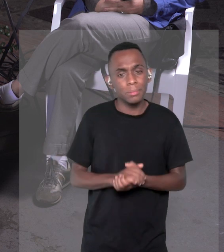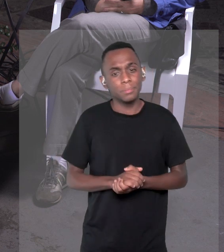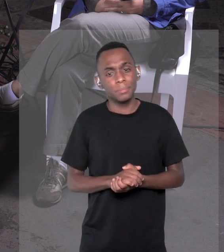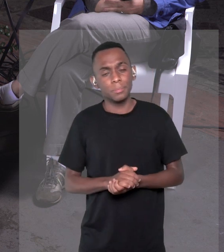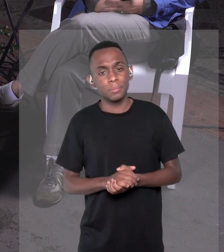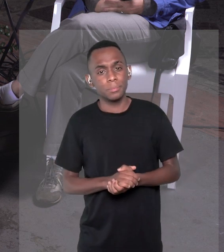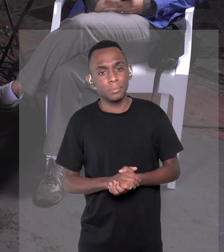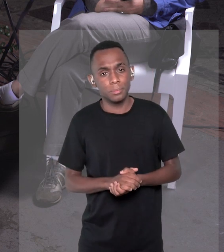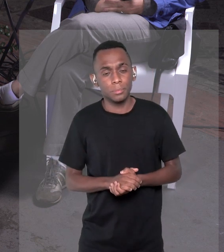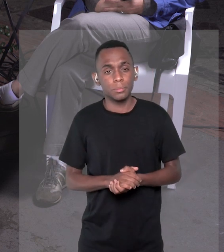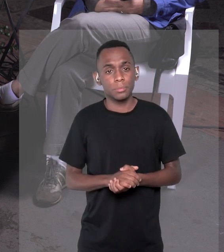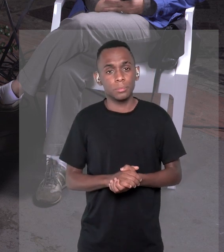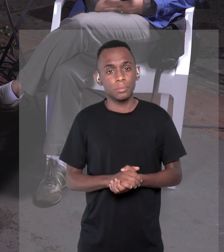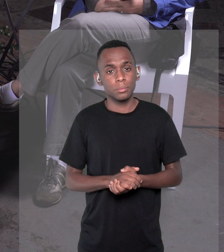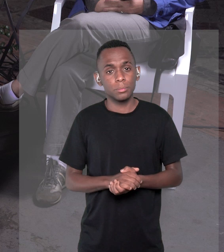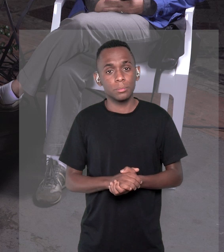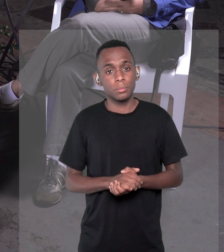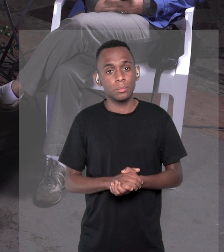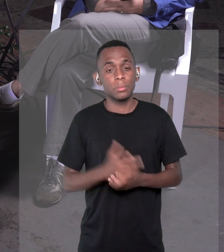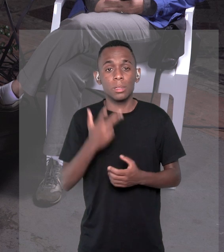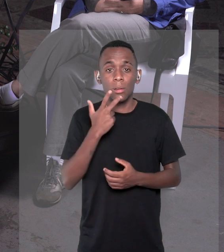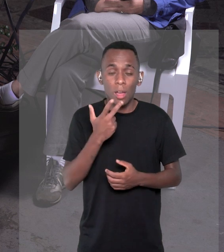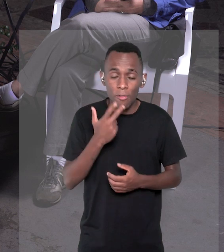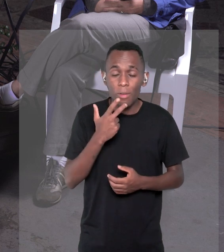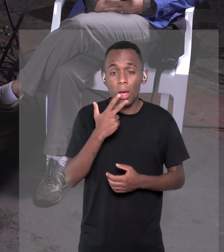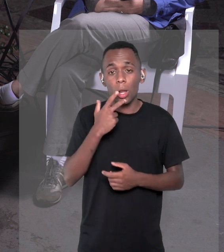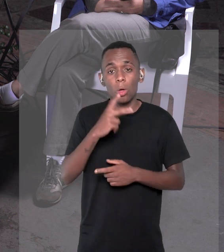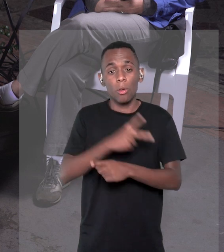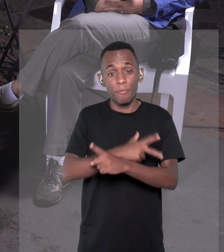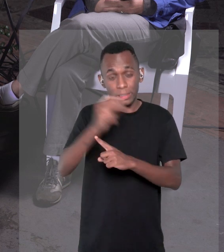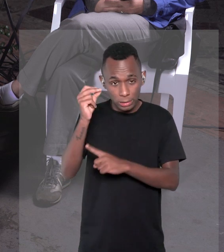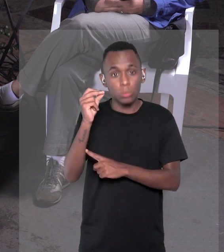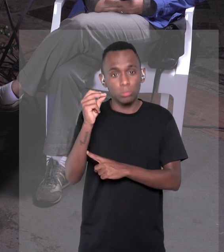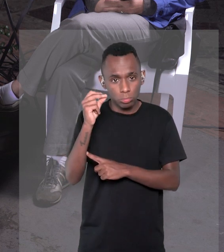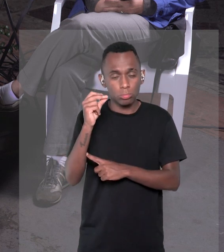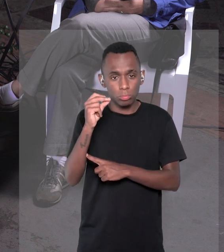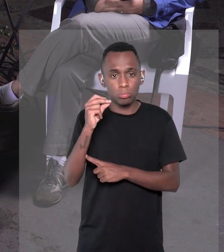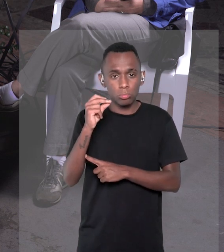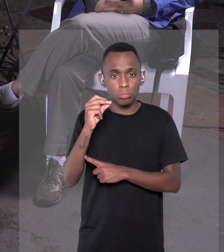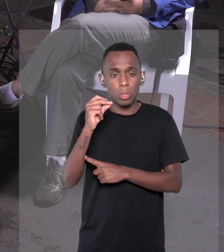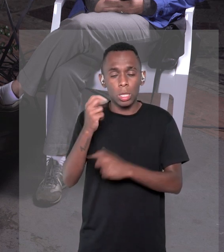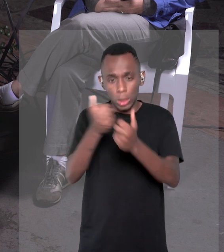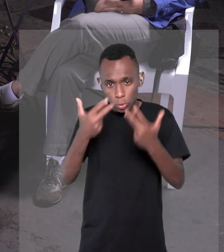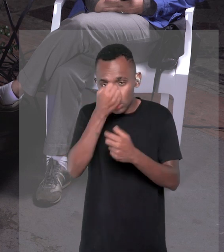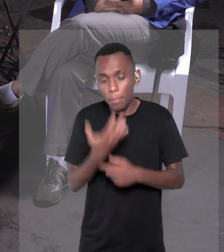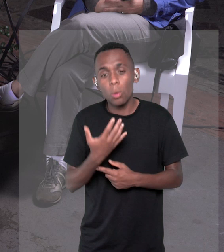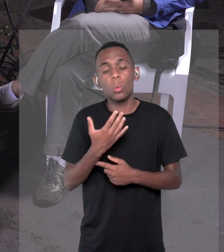Conterrâneo de vocês, né? Montes Claros, exatamente. E Darcy